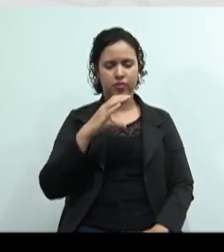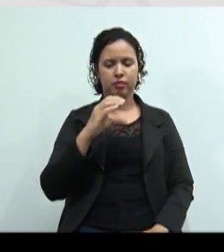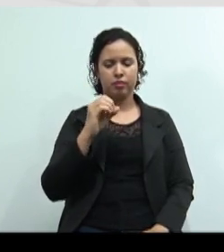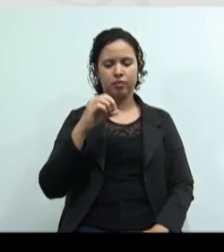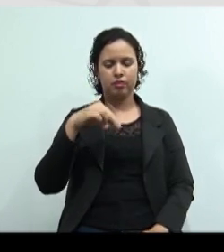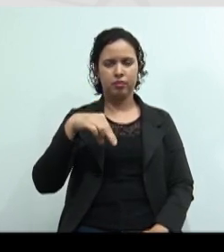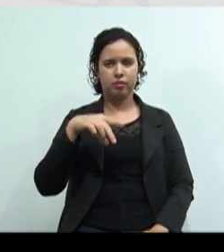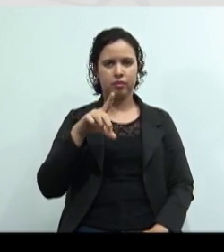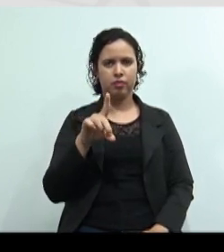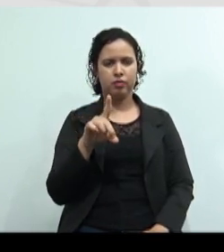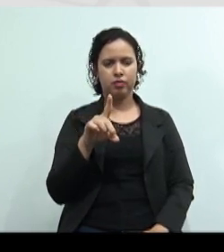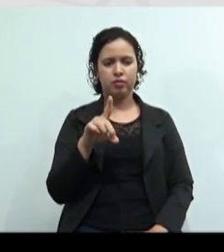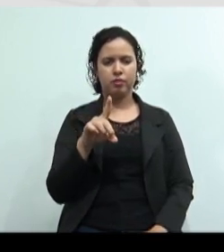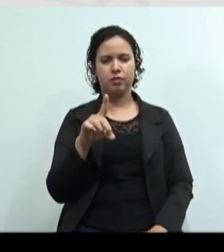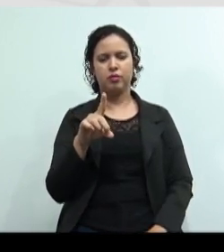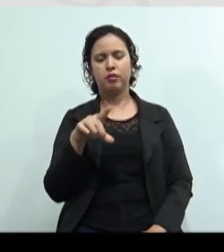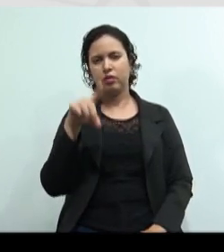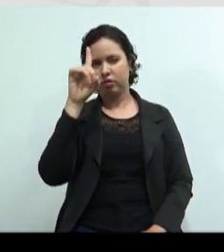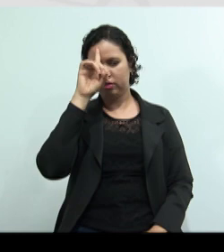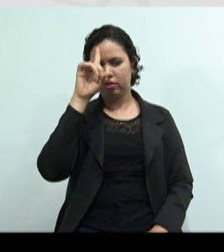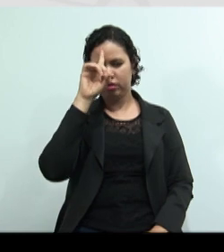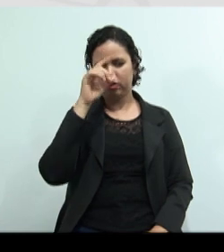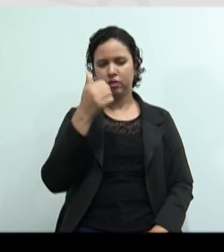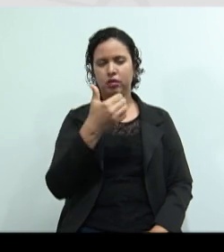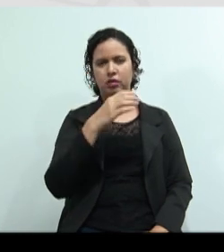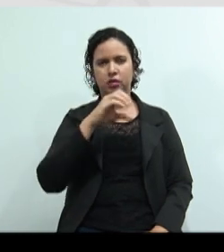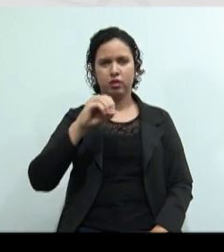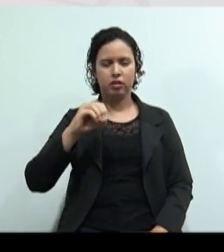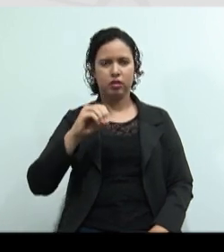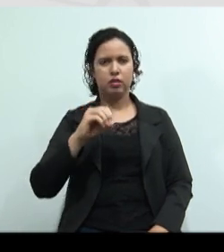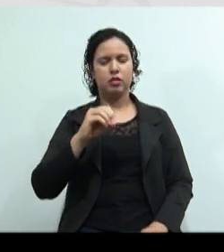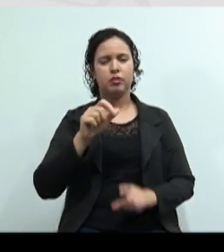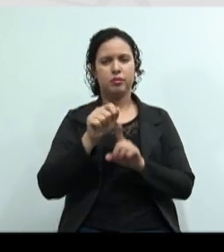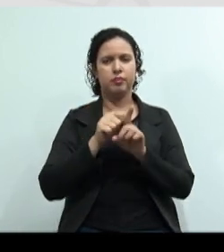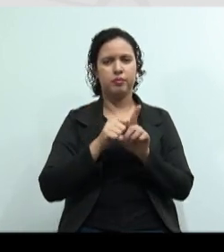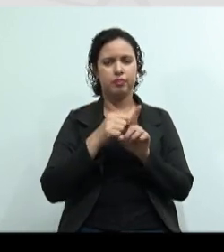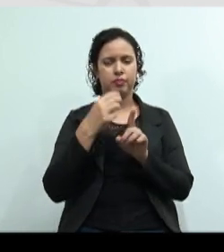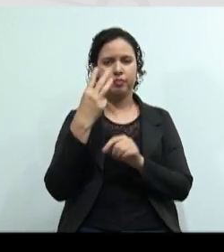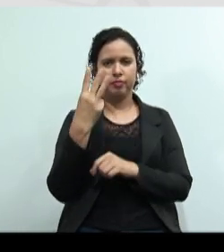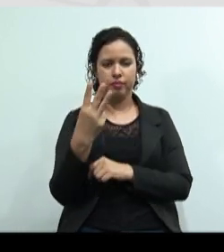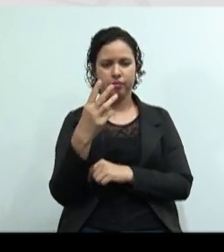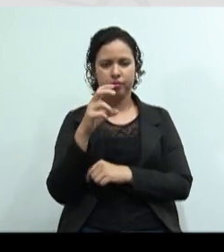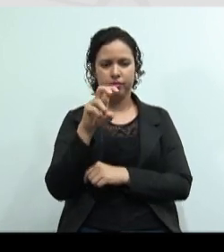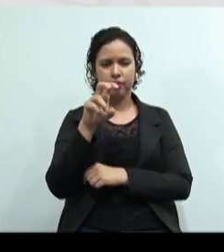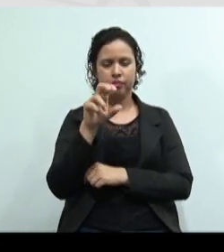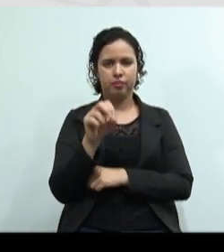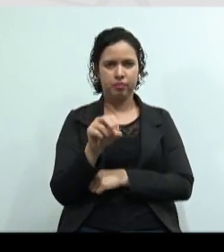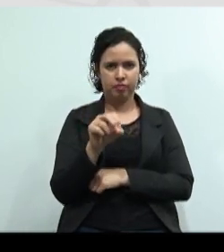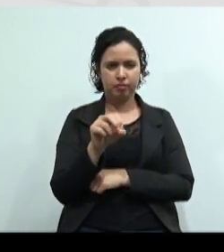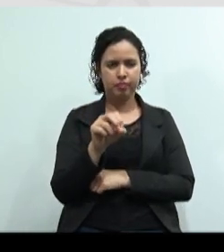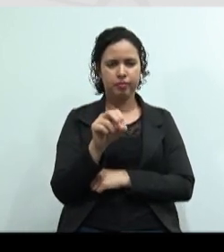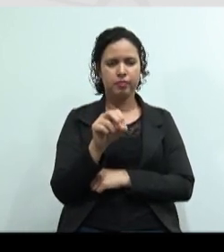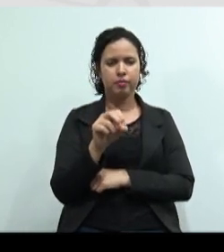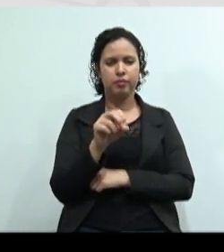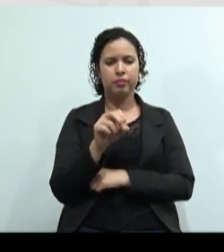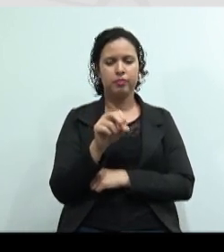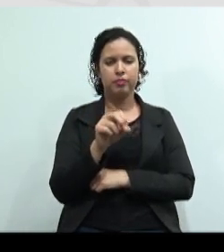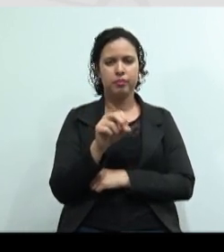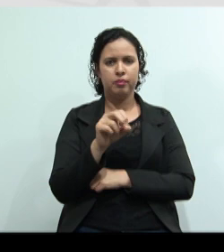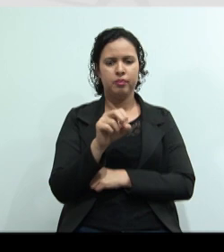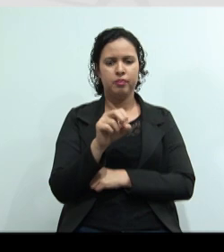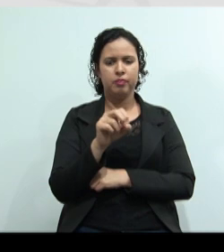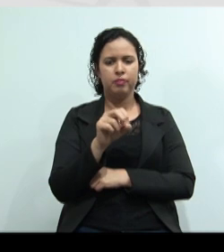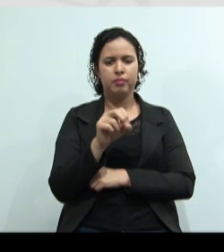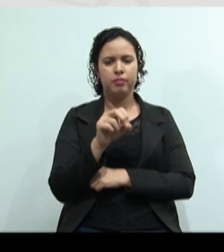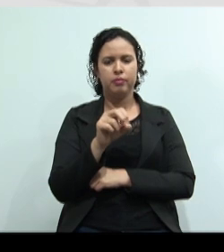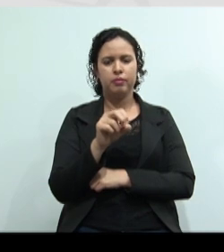da mesma forma. No dia 10/3, 50, teve uma saída, produção e venda de 50